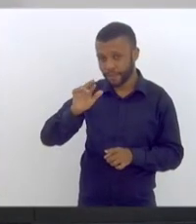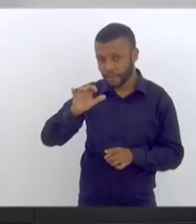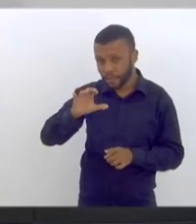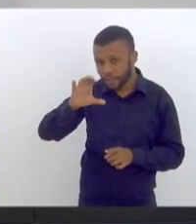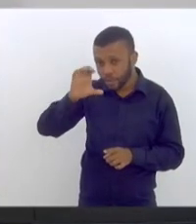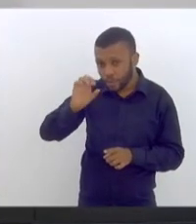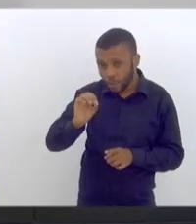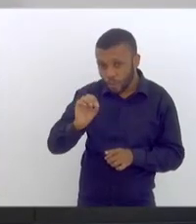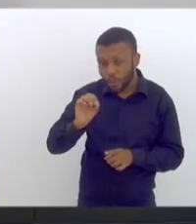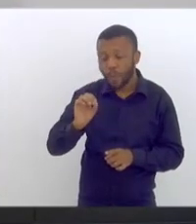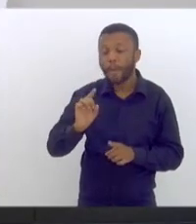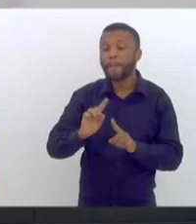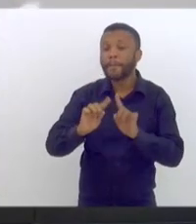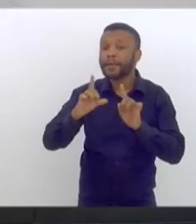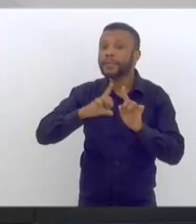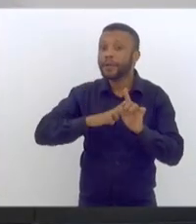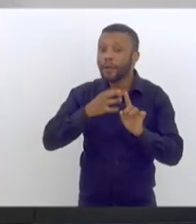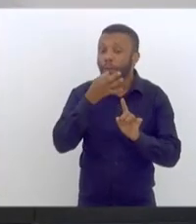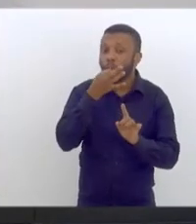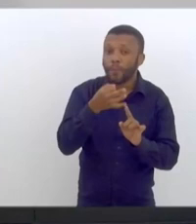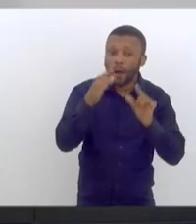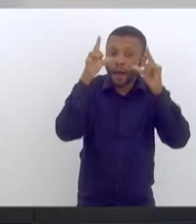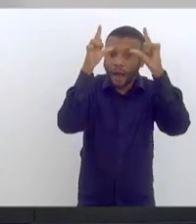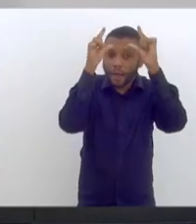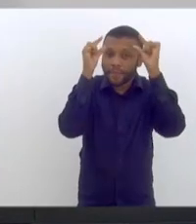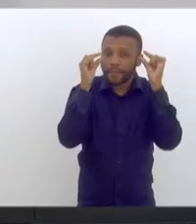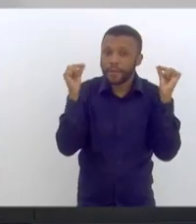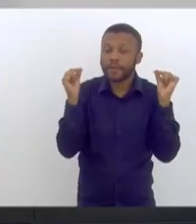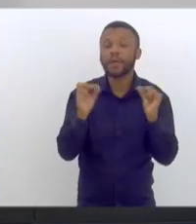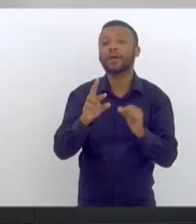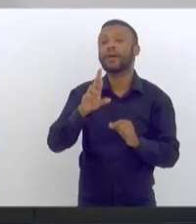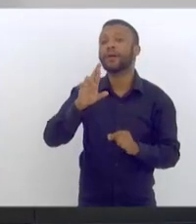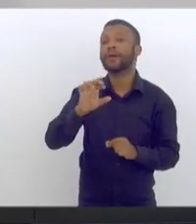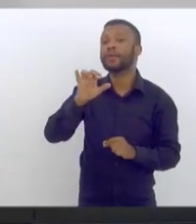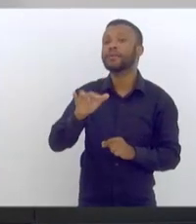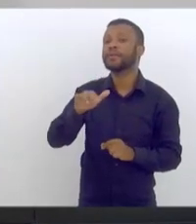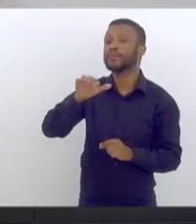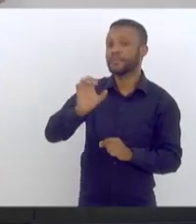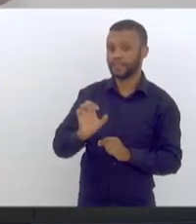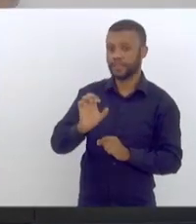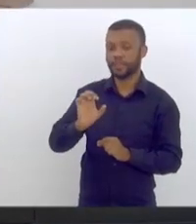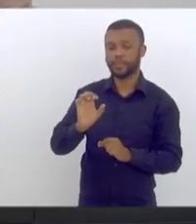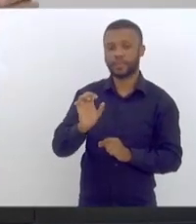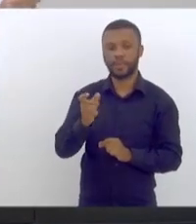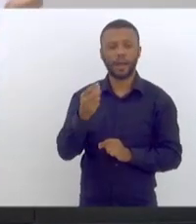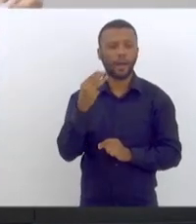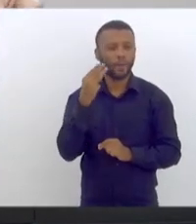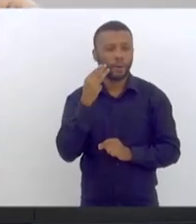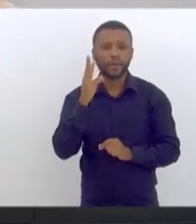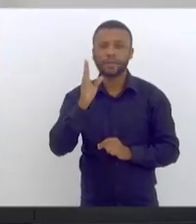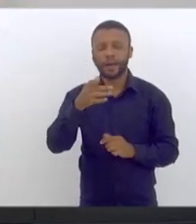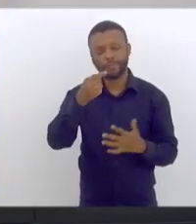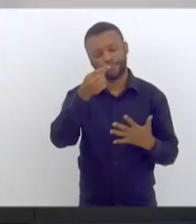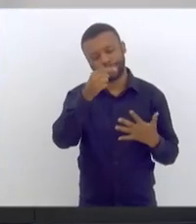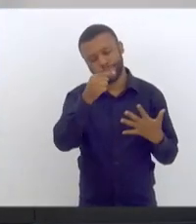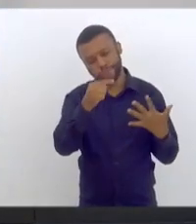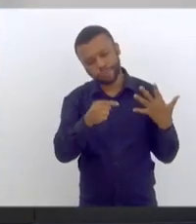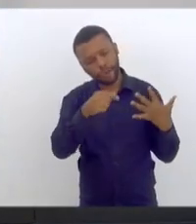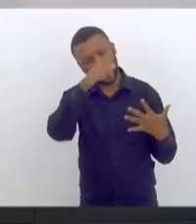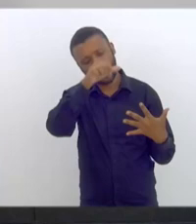Mas tem uma da deputada enfermeira Rejane o da Mônica já foram todas analisadas